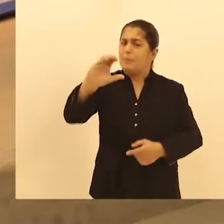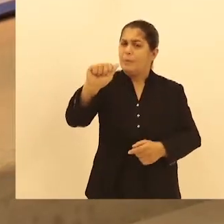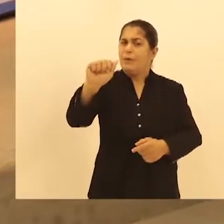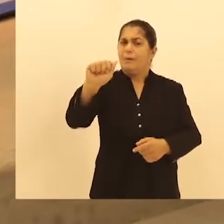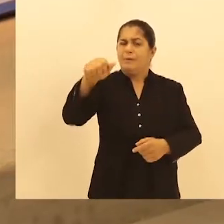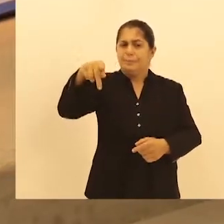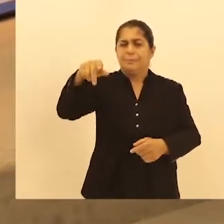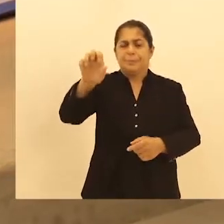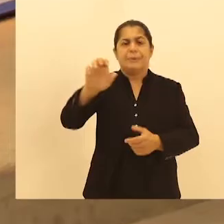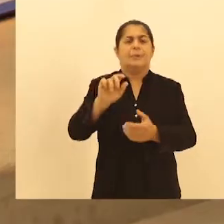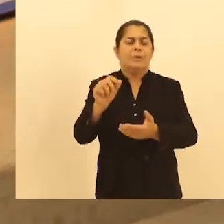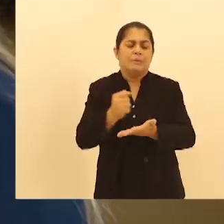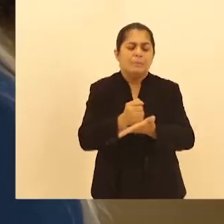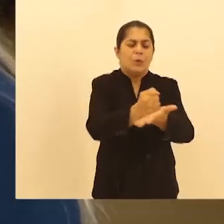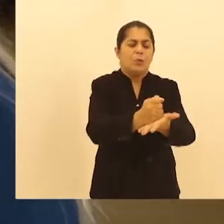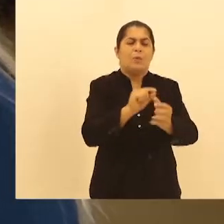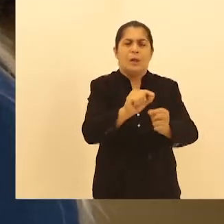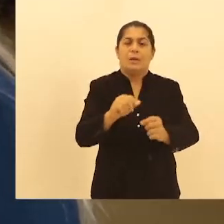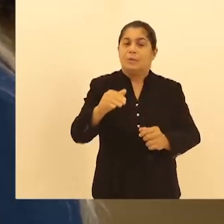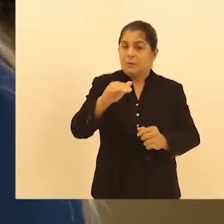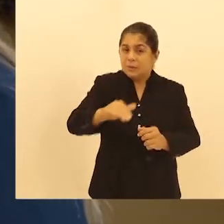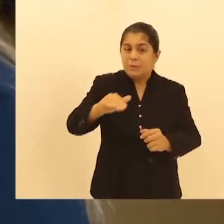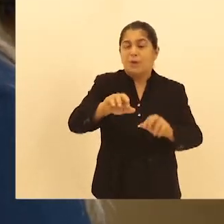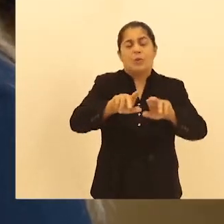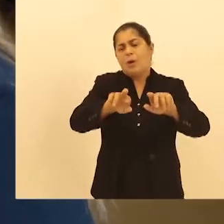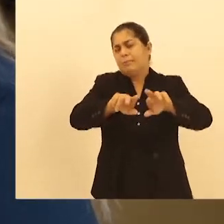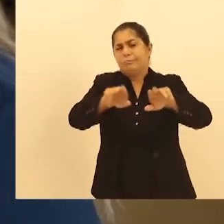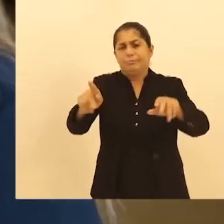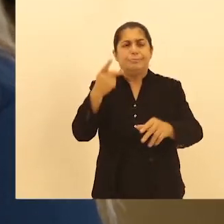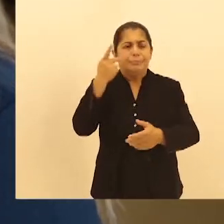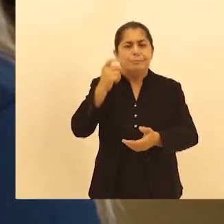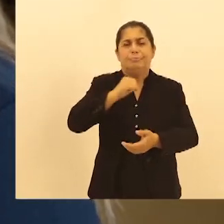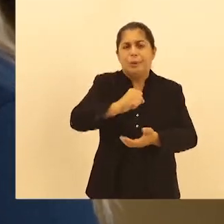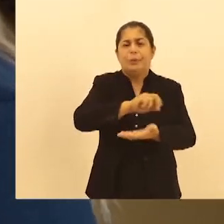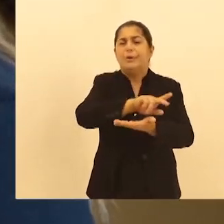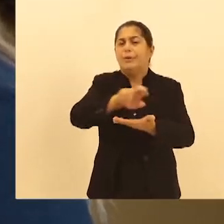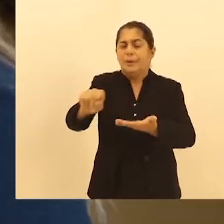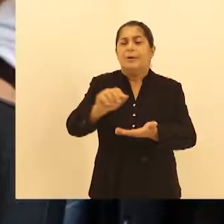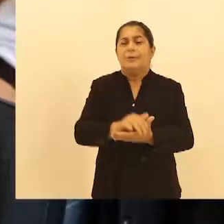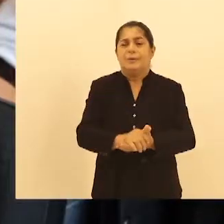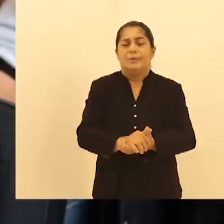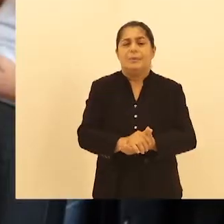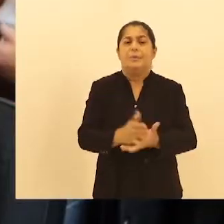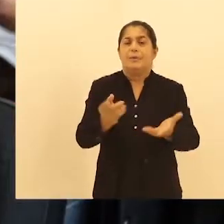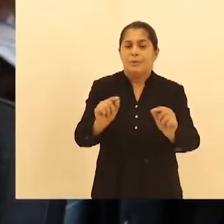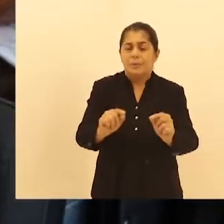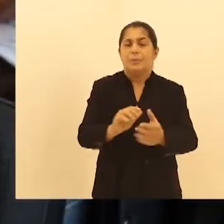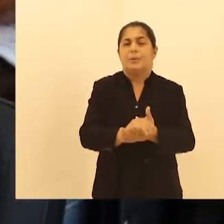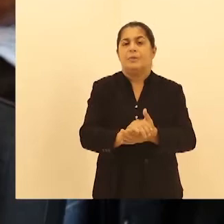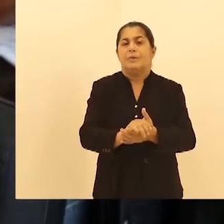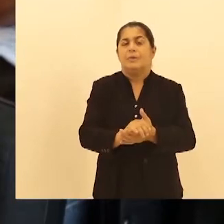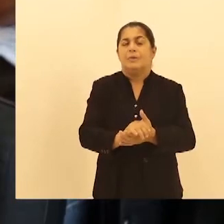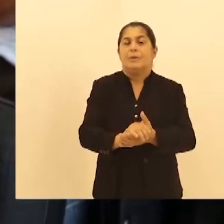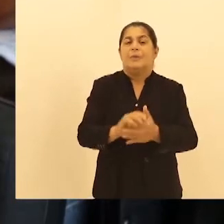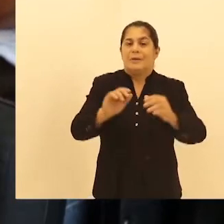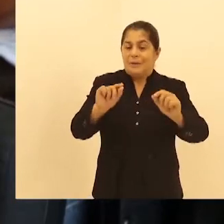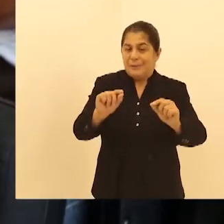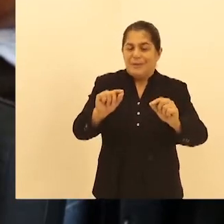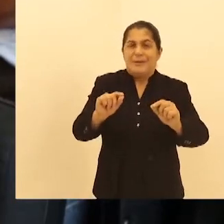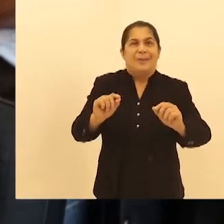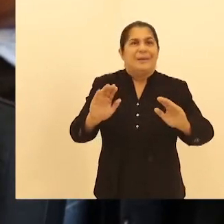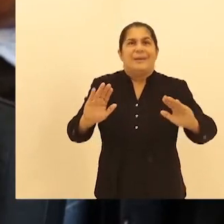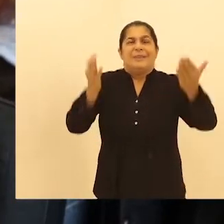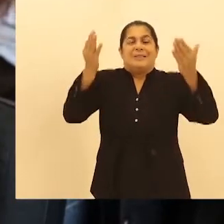caop centro de apoio operacional às promotorias de justiça de defesa da criança e do adolescente comemorar esta data